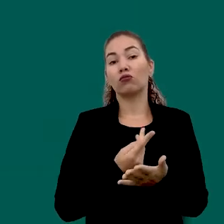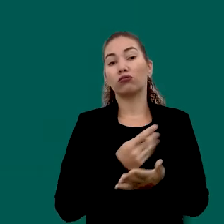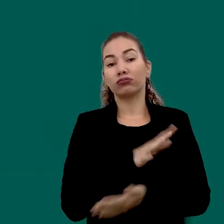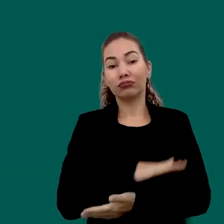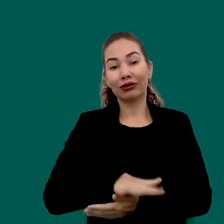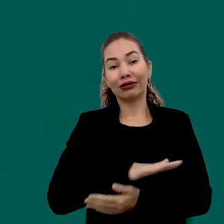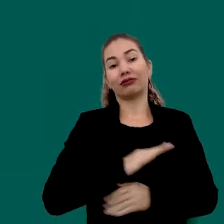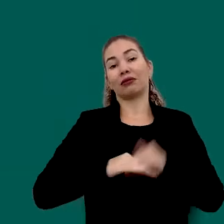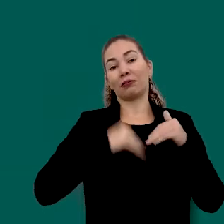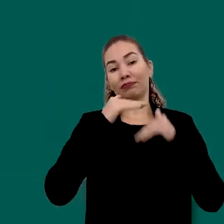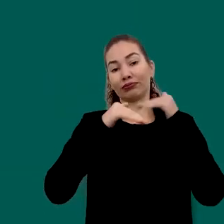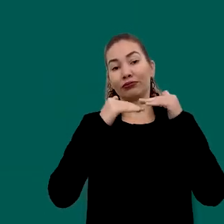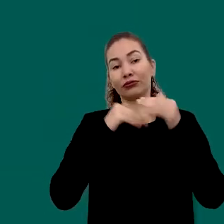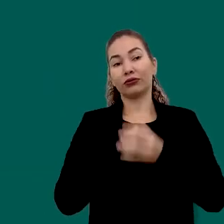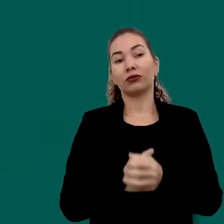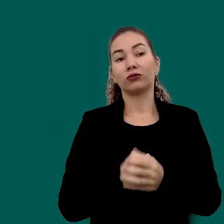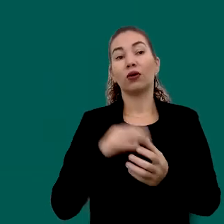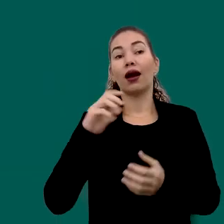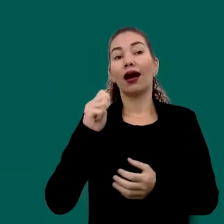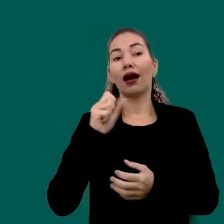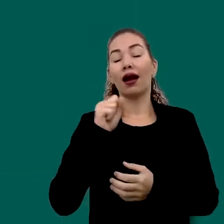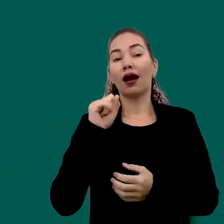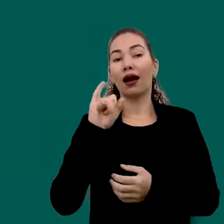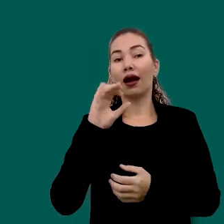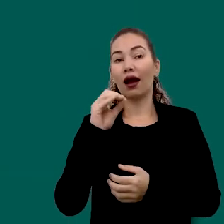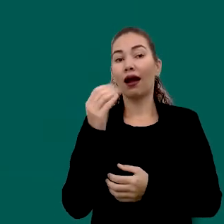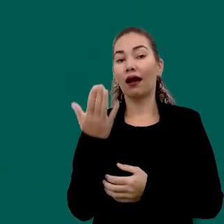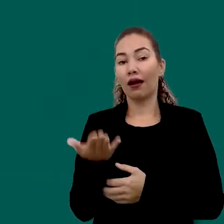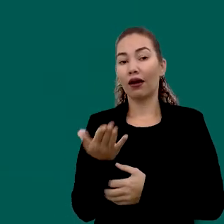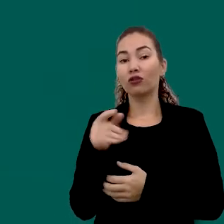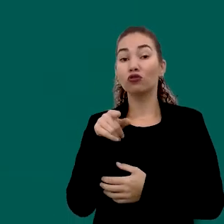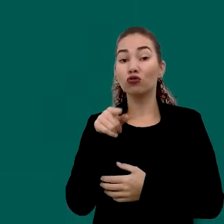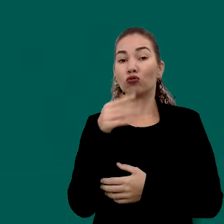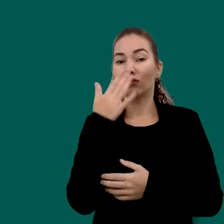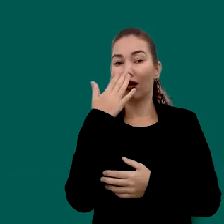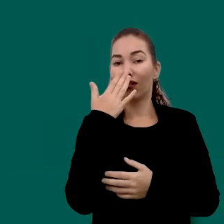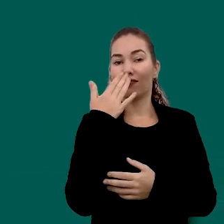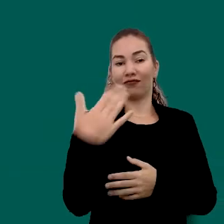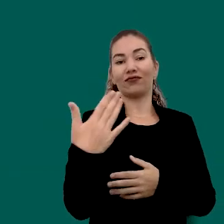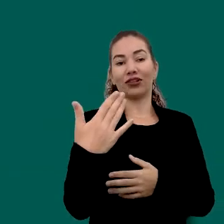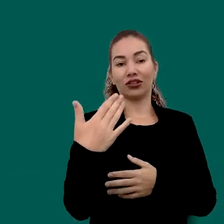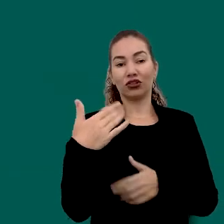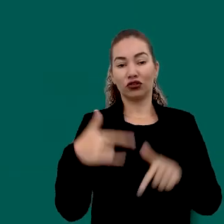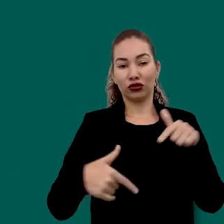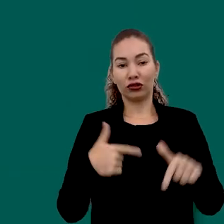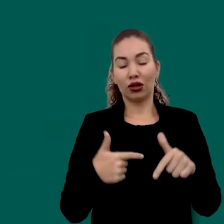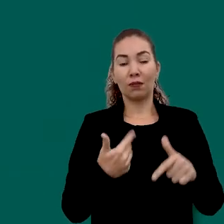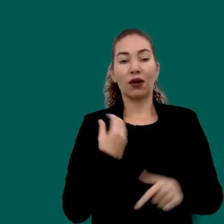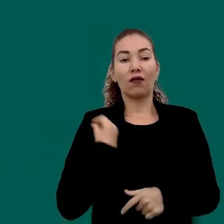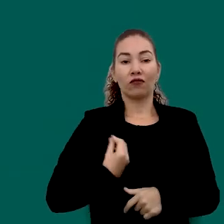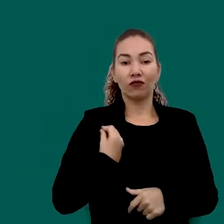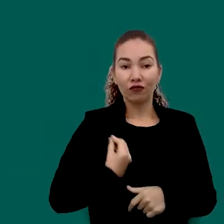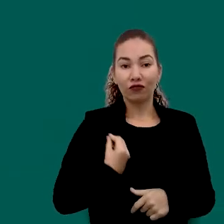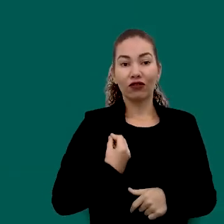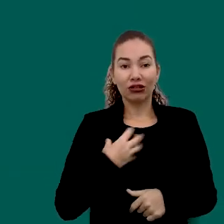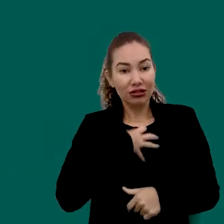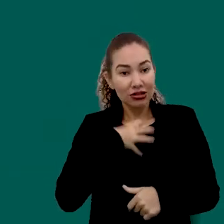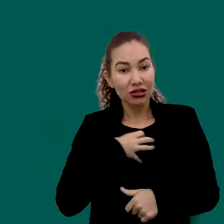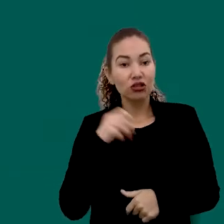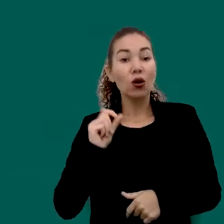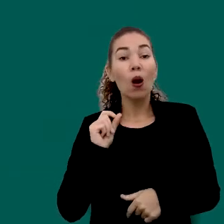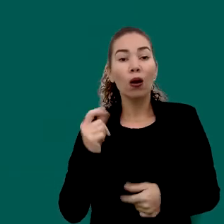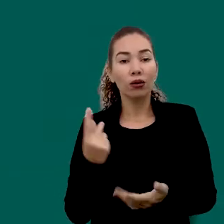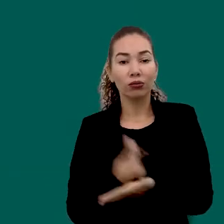Cássio, tu que está na linha de frente disso, deve viver na pele justamente essa questão que o Michel trouxe,